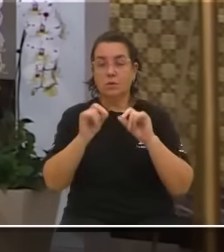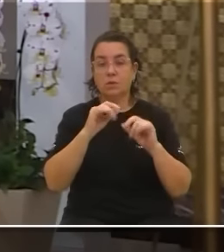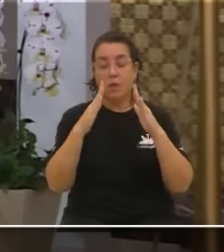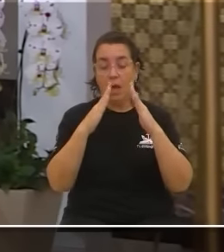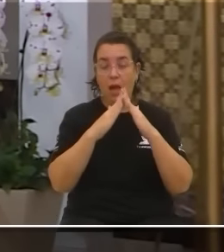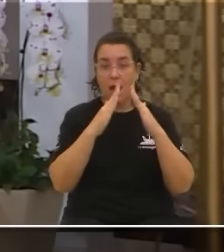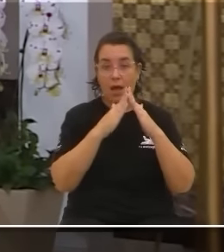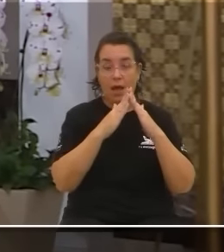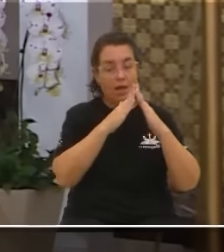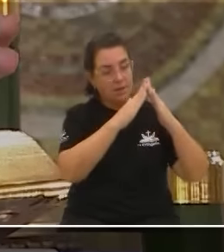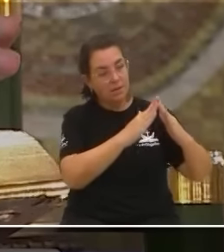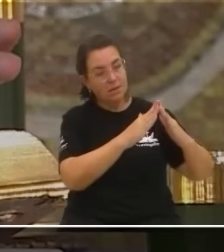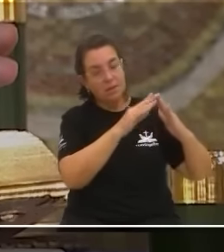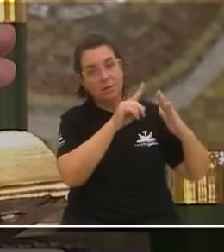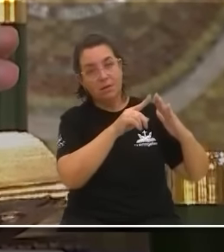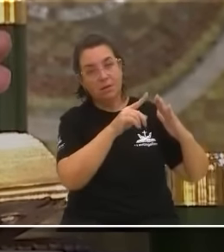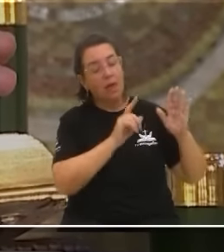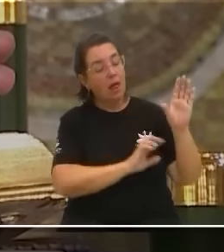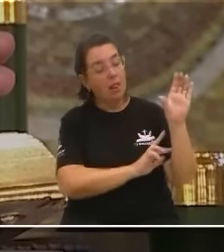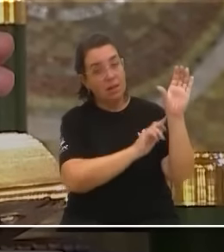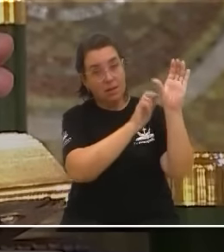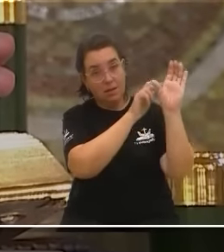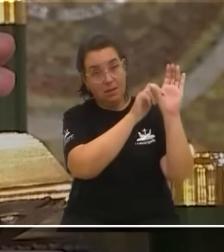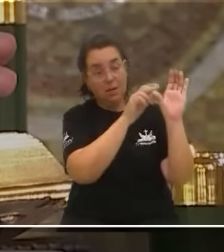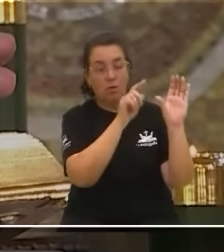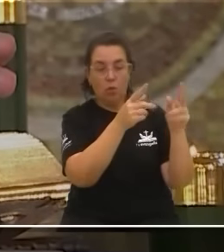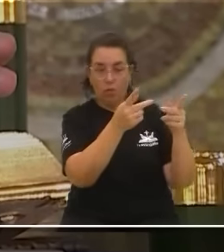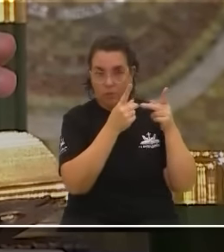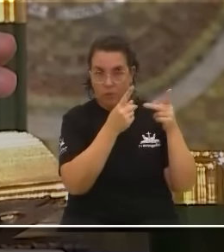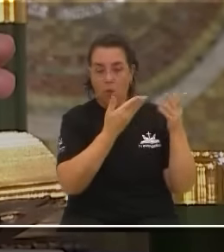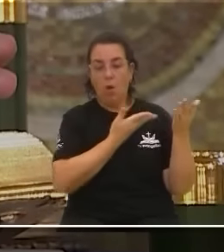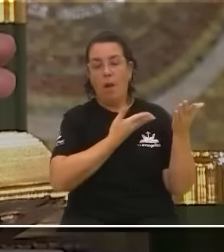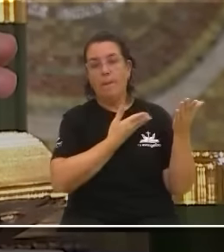a casa de Zaqueu, onde inclusive ele convidou os amigos